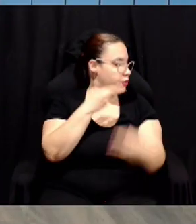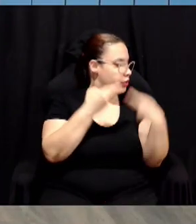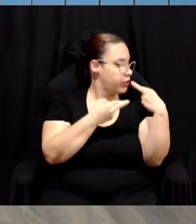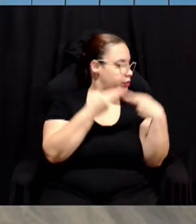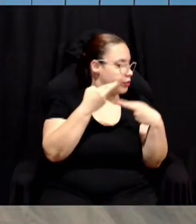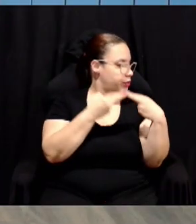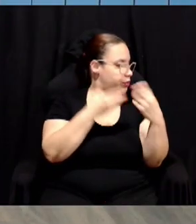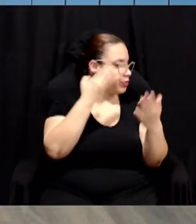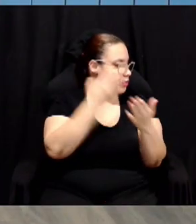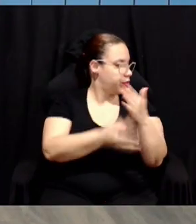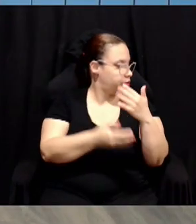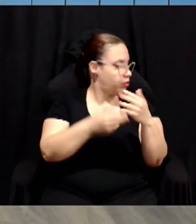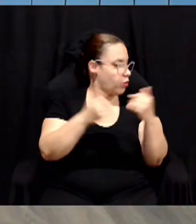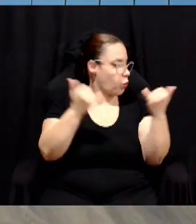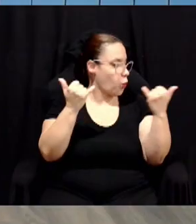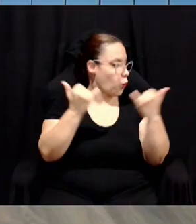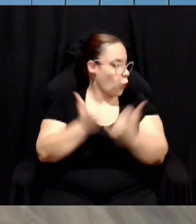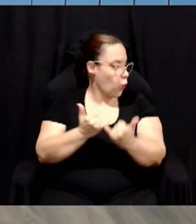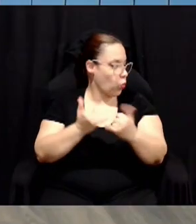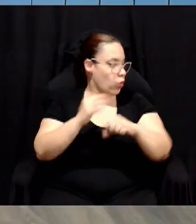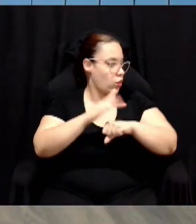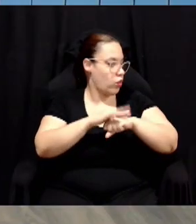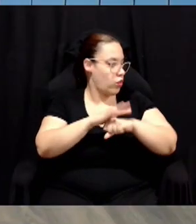de peso e a doença de Parkinson?